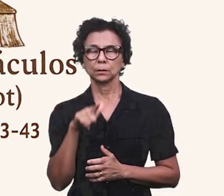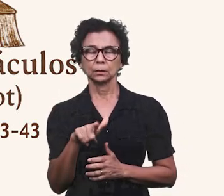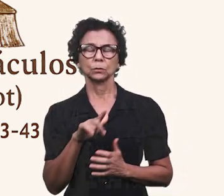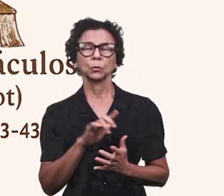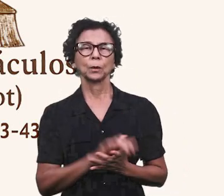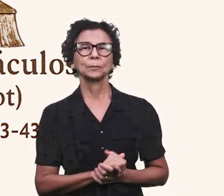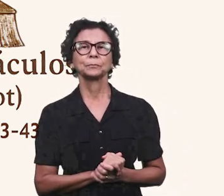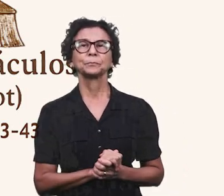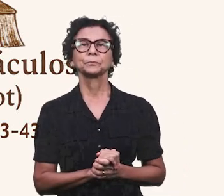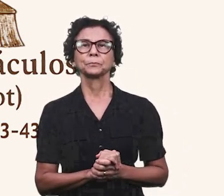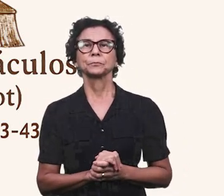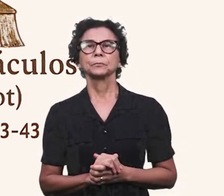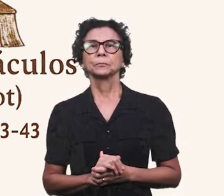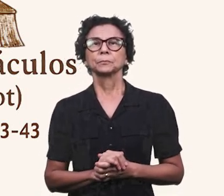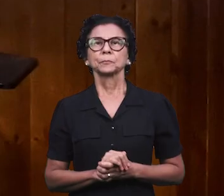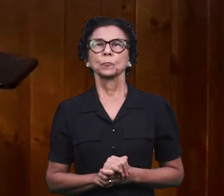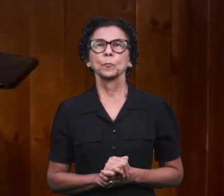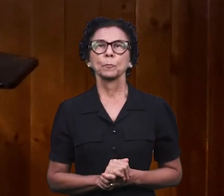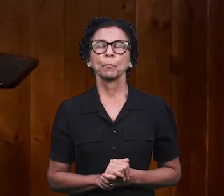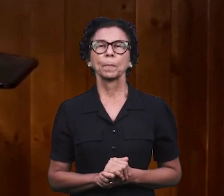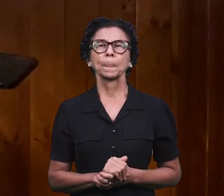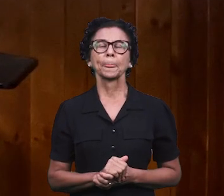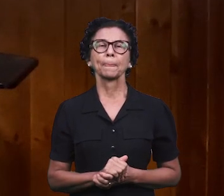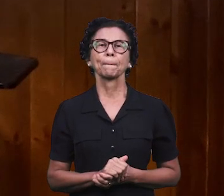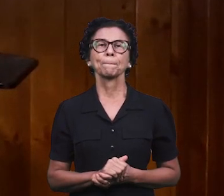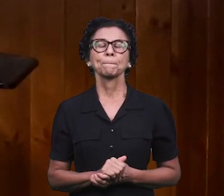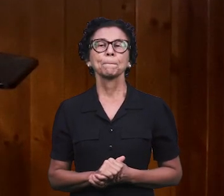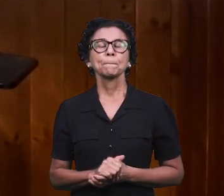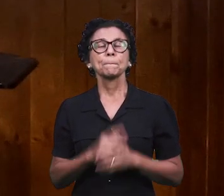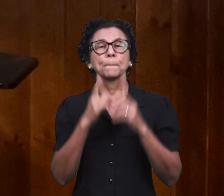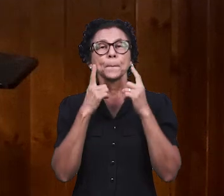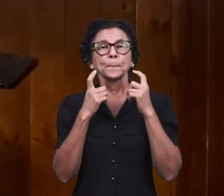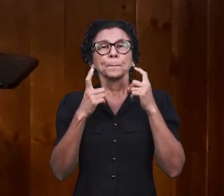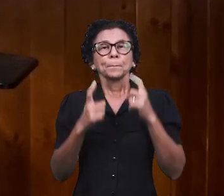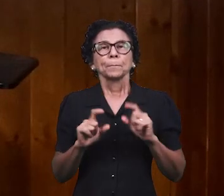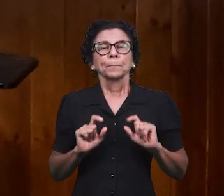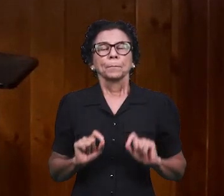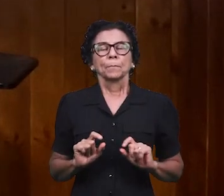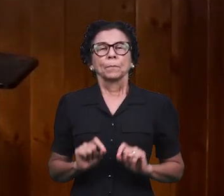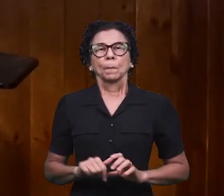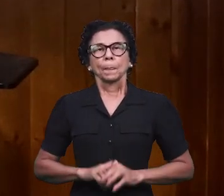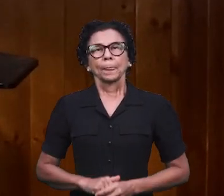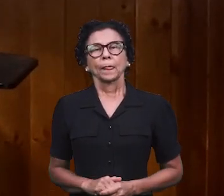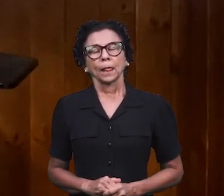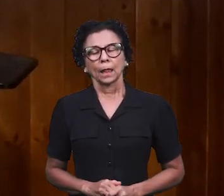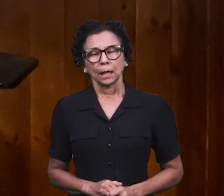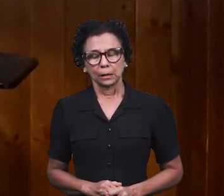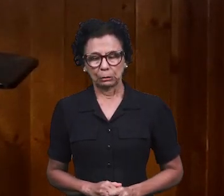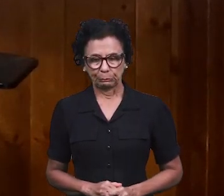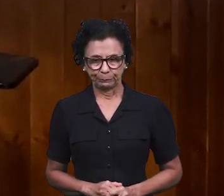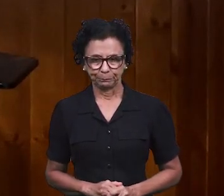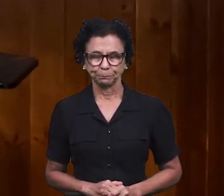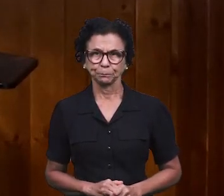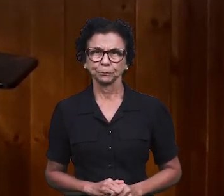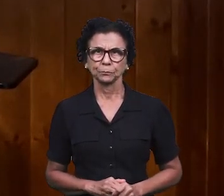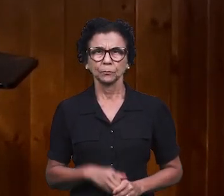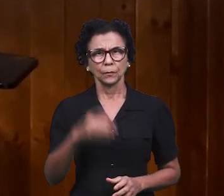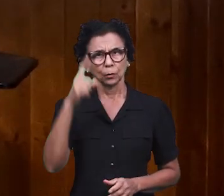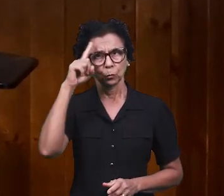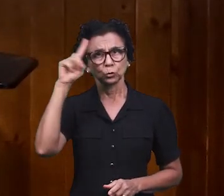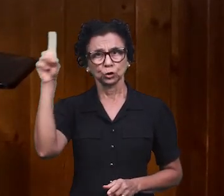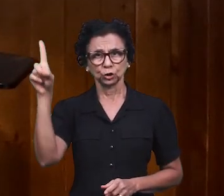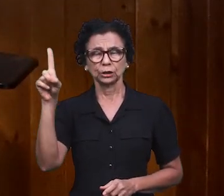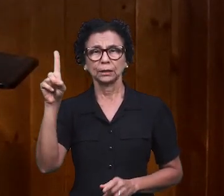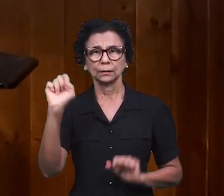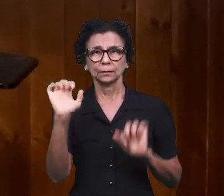de 33 a 43. É interessante, meus irmãos, que a data dessas